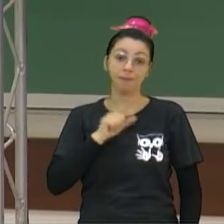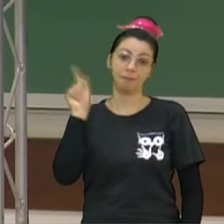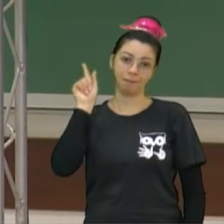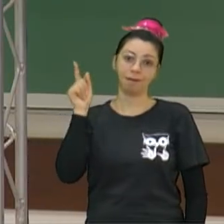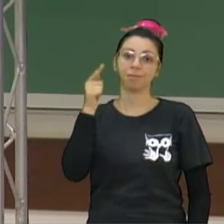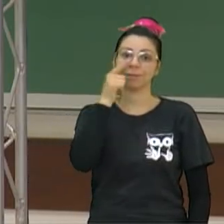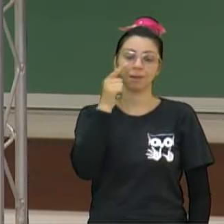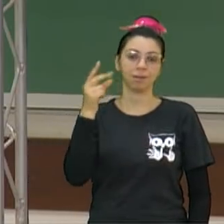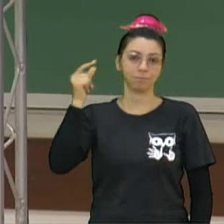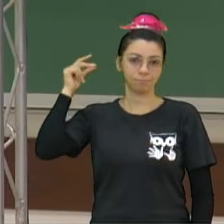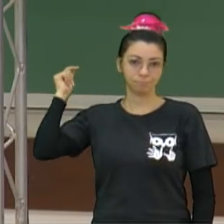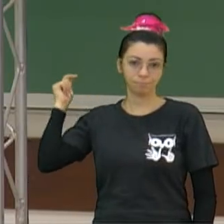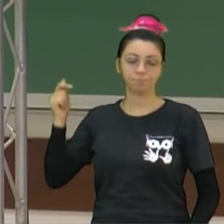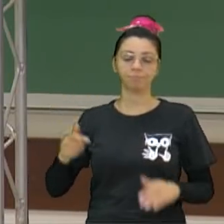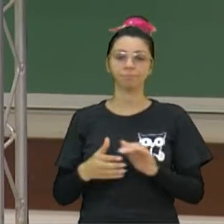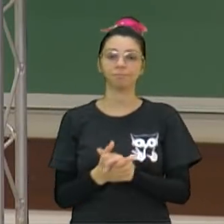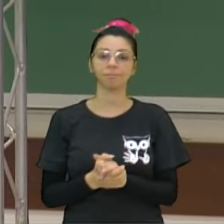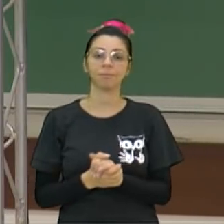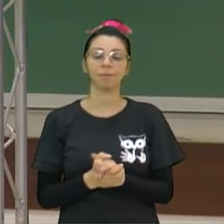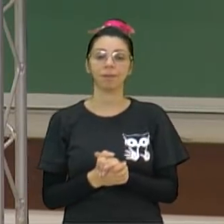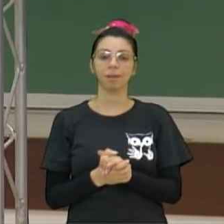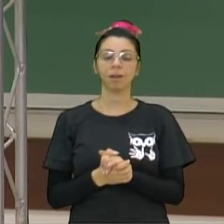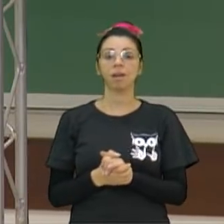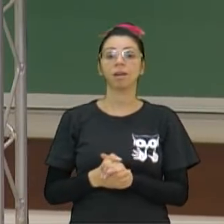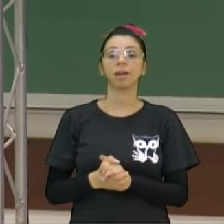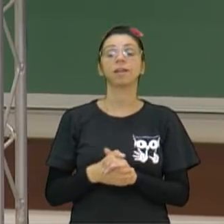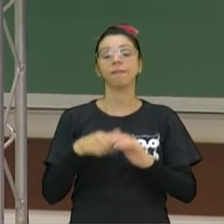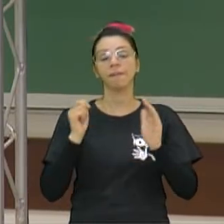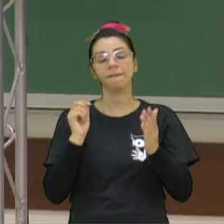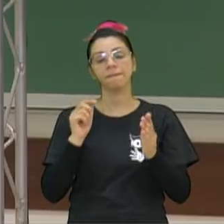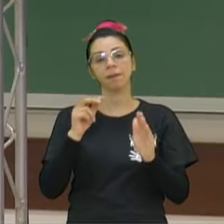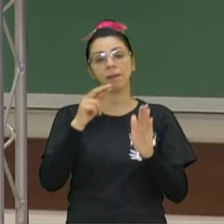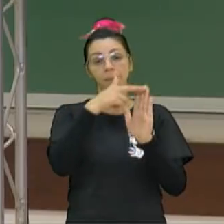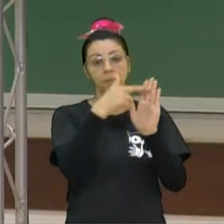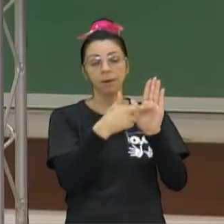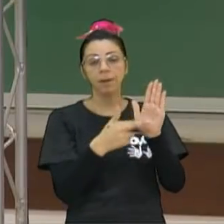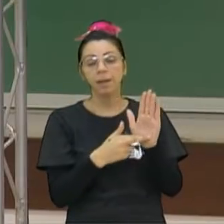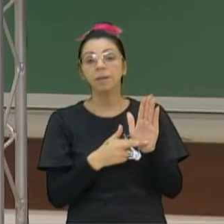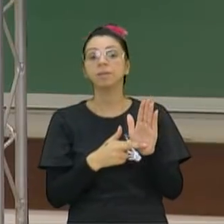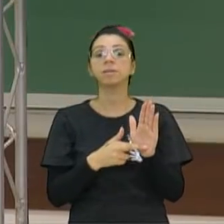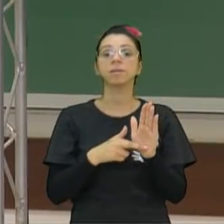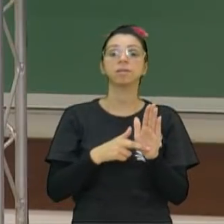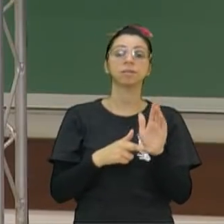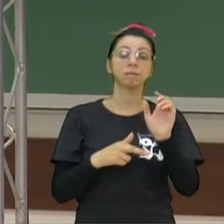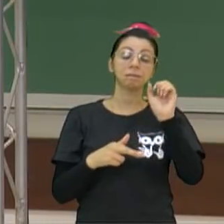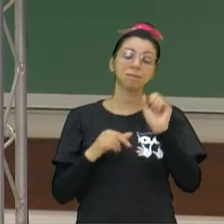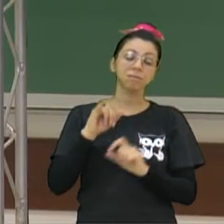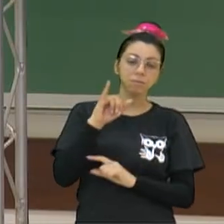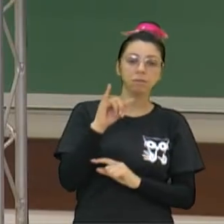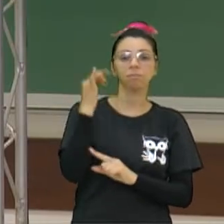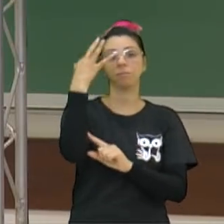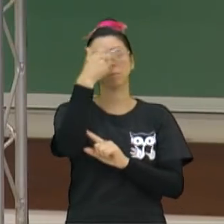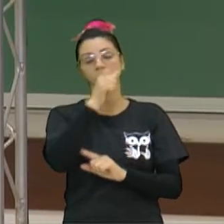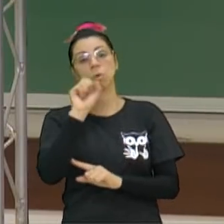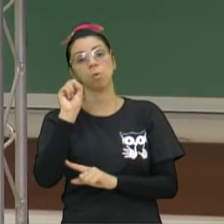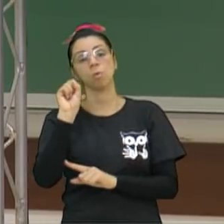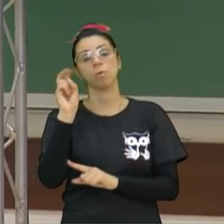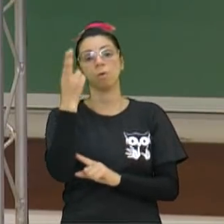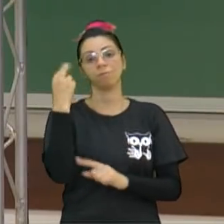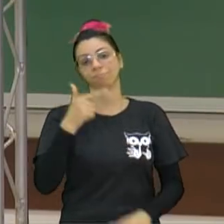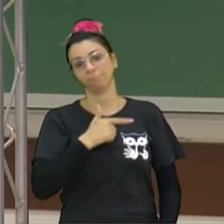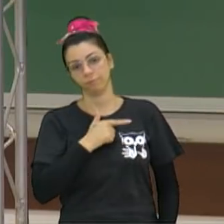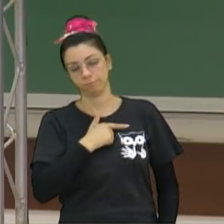concepção da forma como eles ditavam as regras do que é ser belo ou não, né? E a gente vê aqui que para os